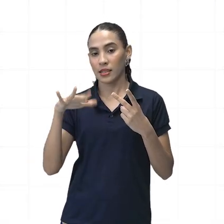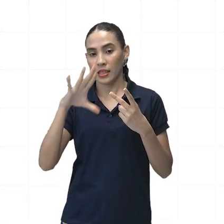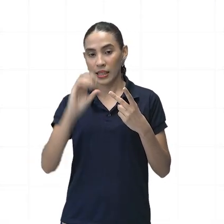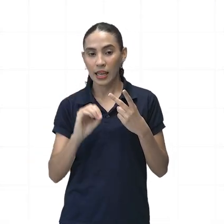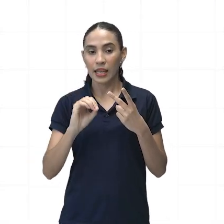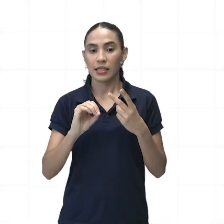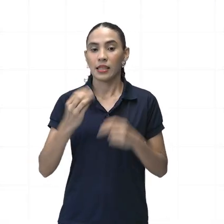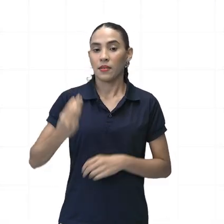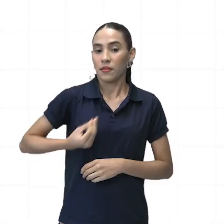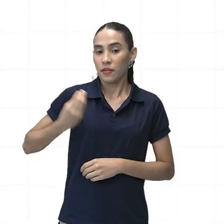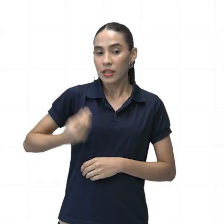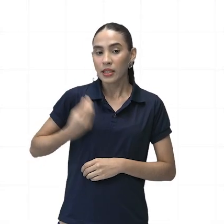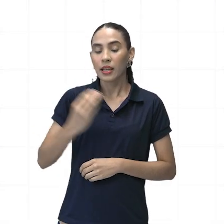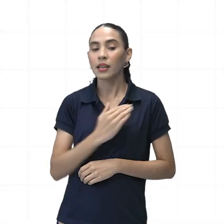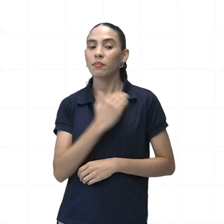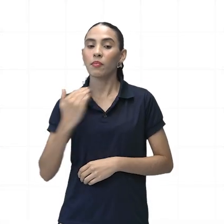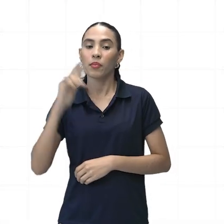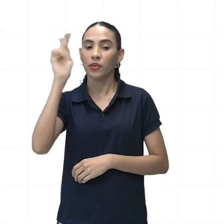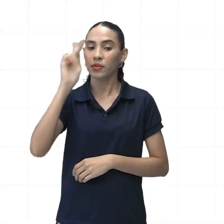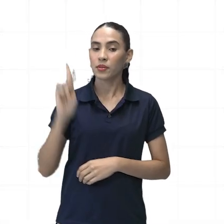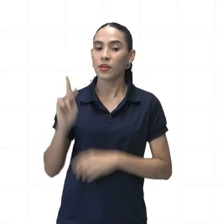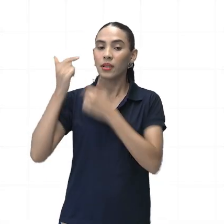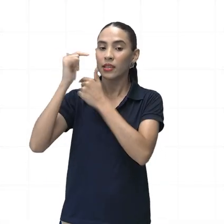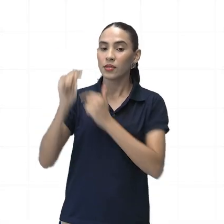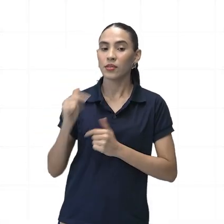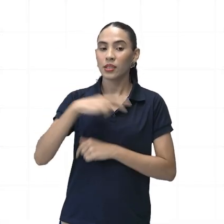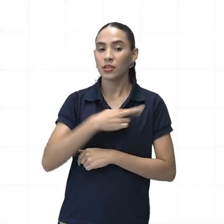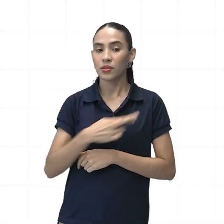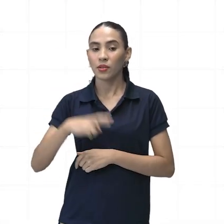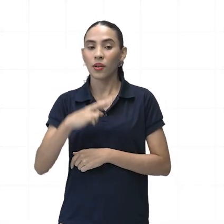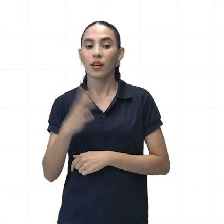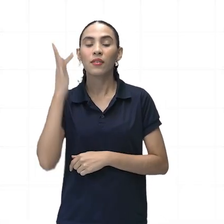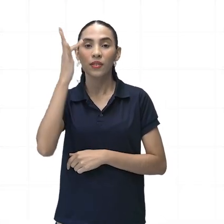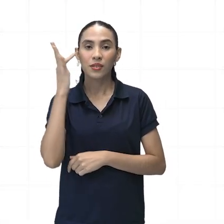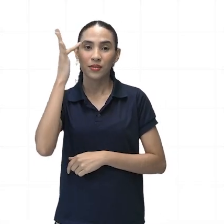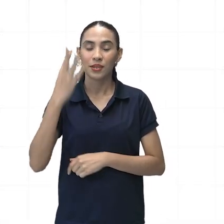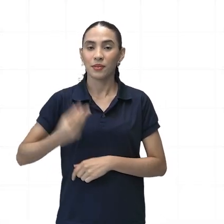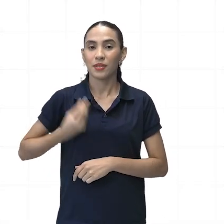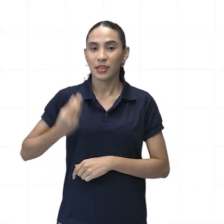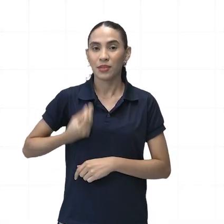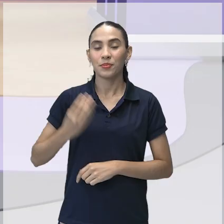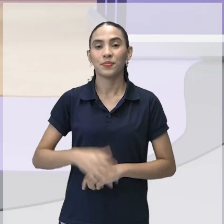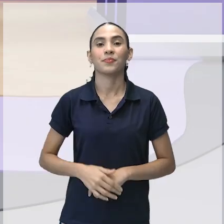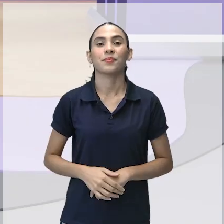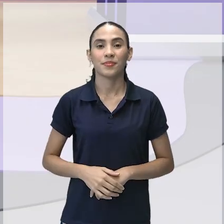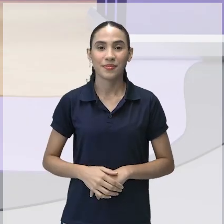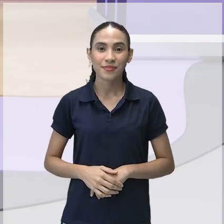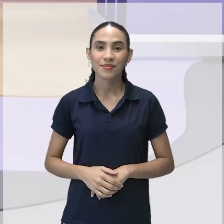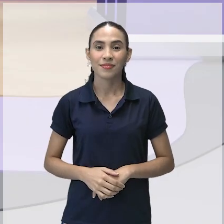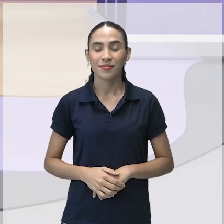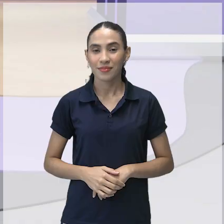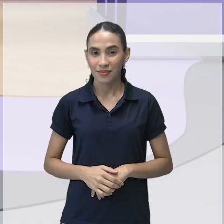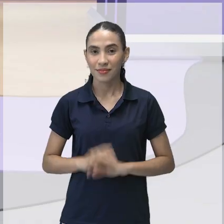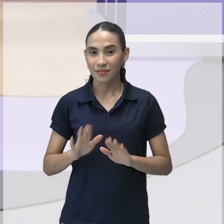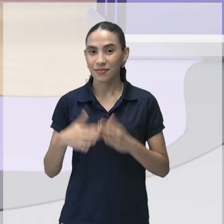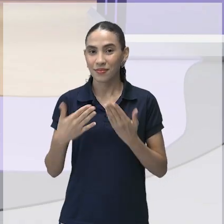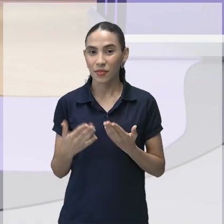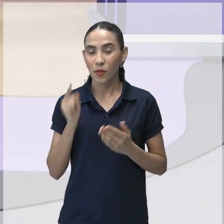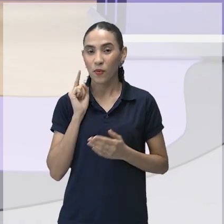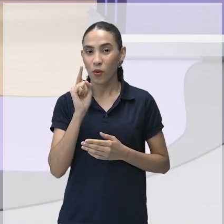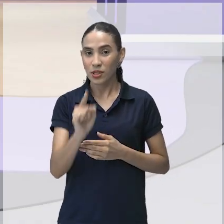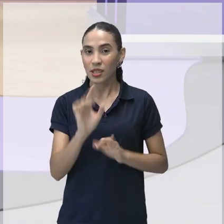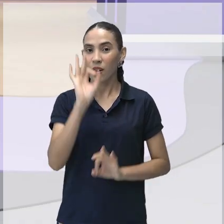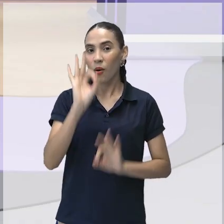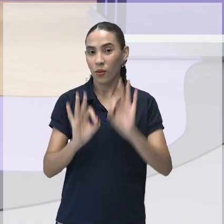de vida e sinais de morte na história das tradições religiosas e nas filosofias de vida. Então agora você